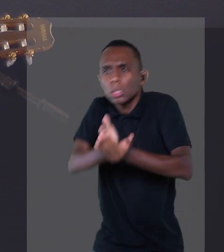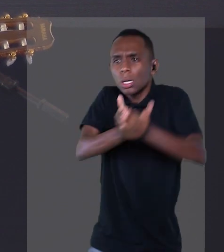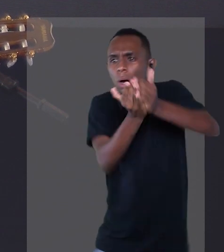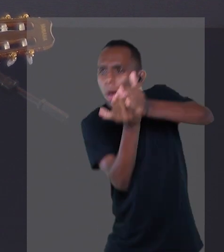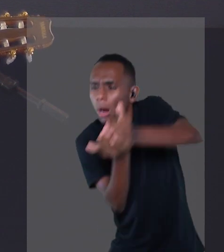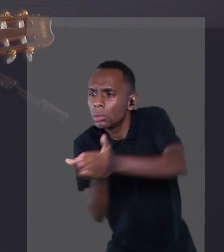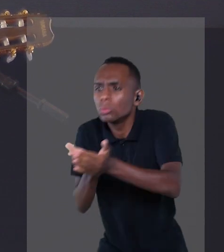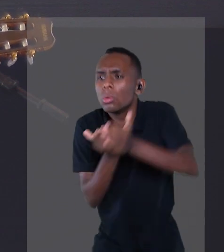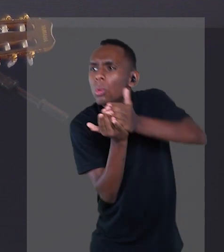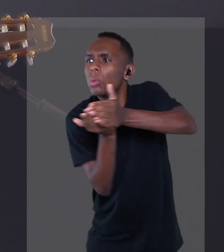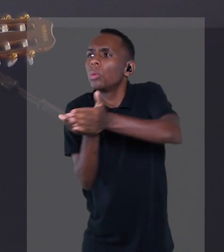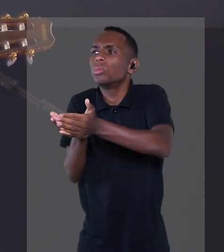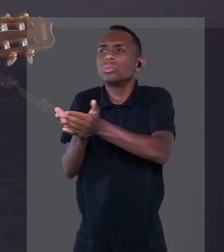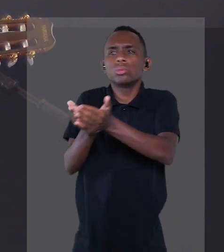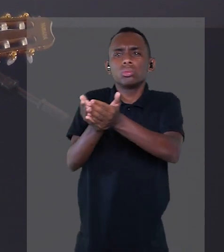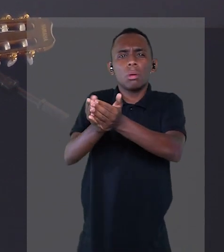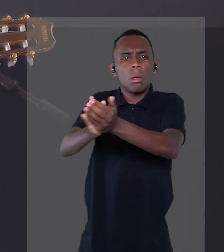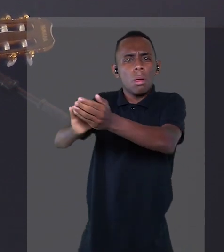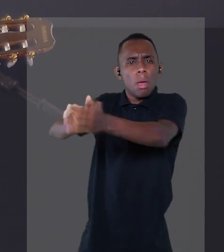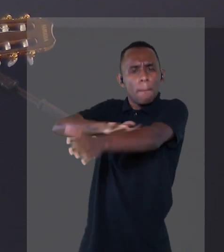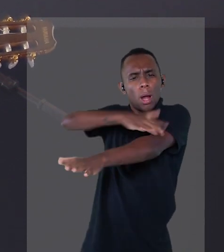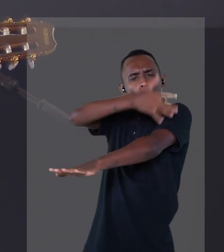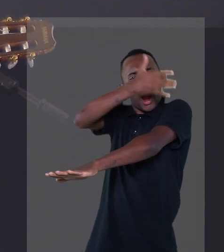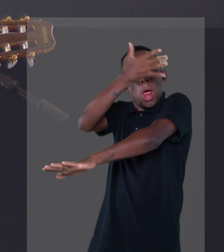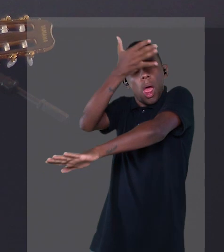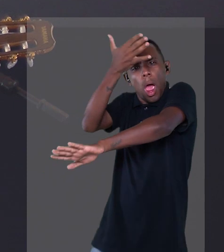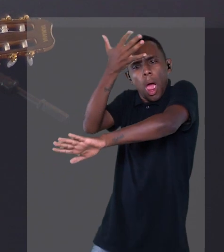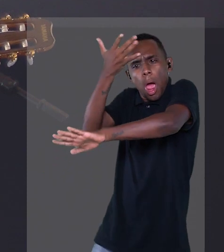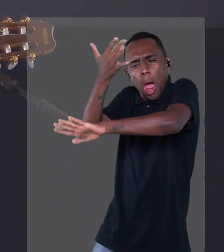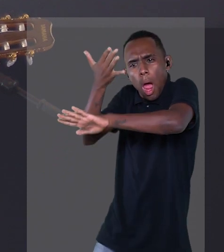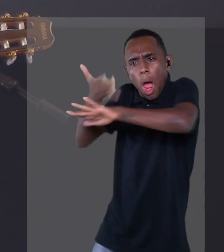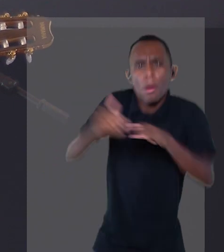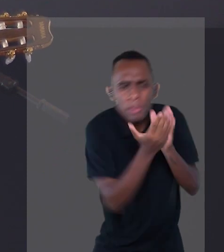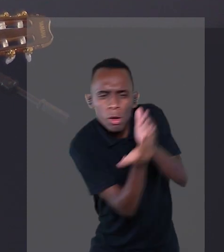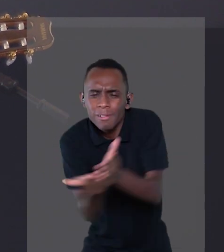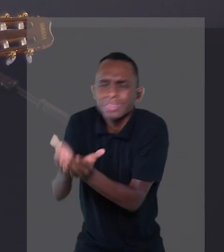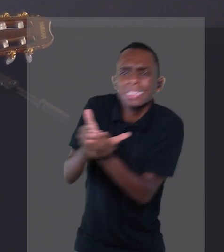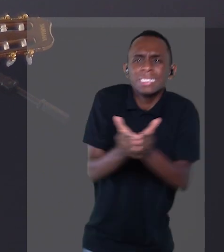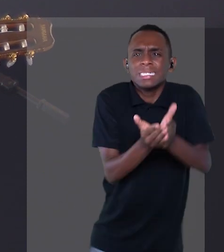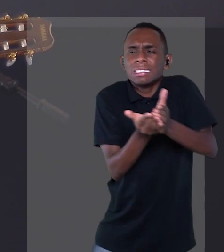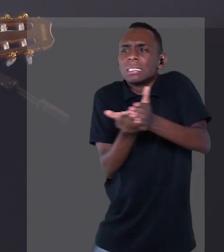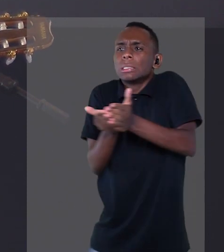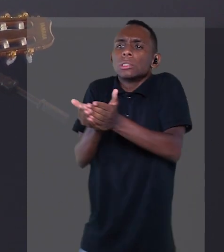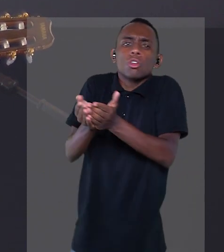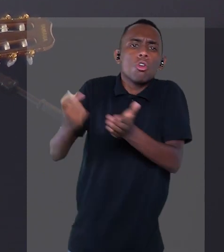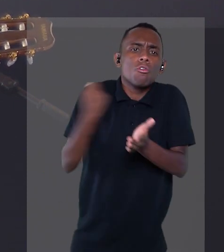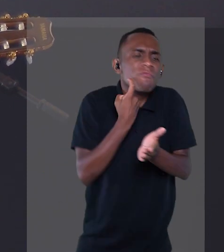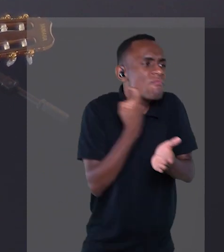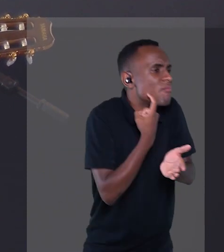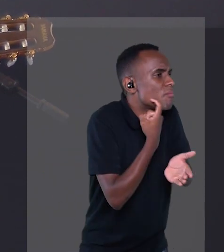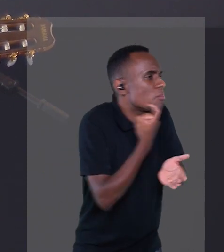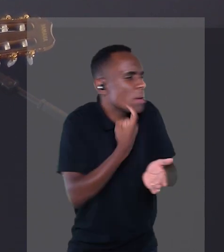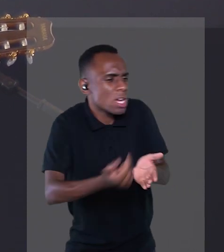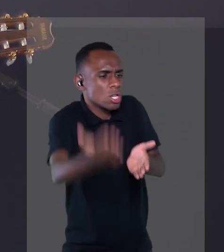cais, depois de um dia pleno de vida no mar, com peixes